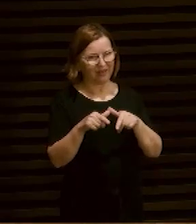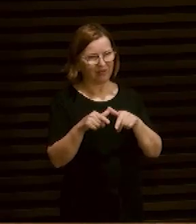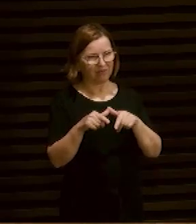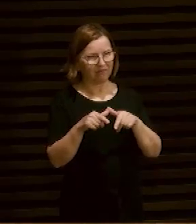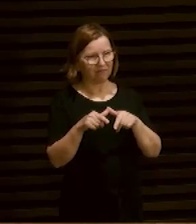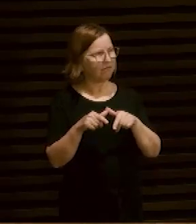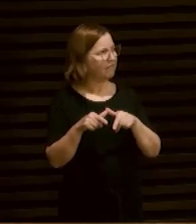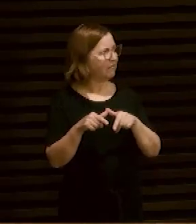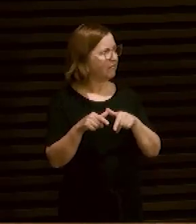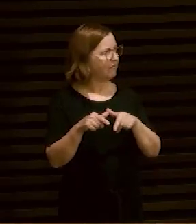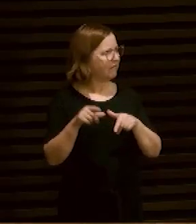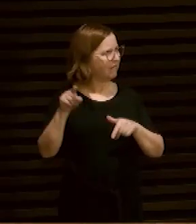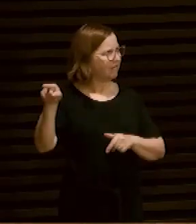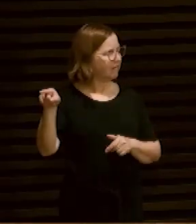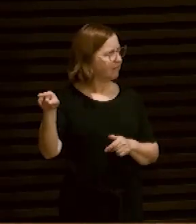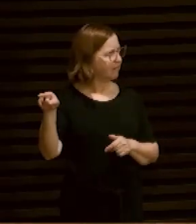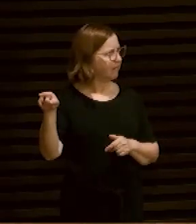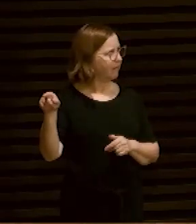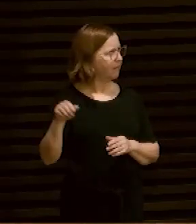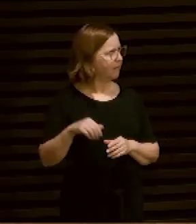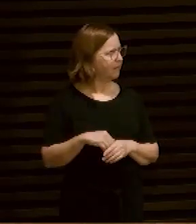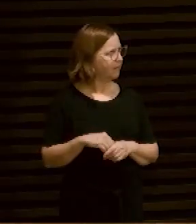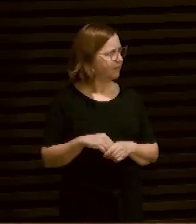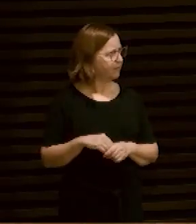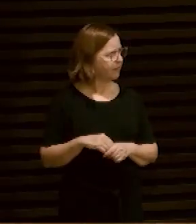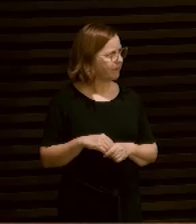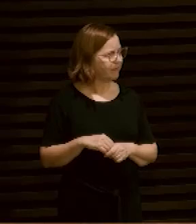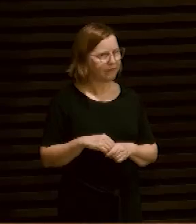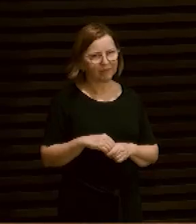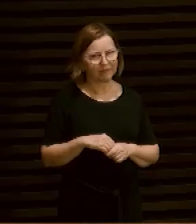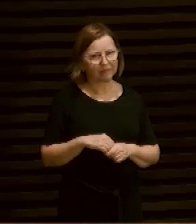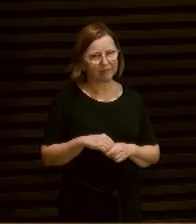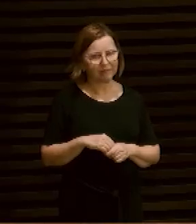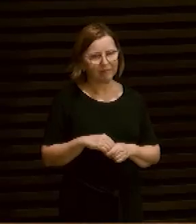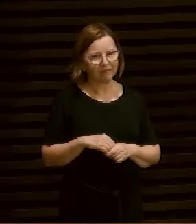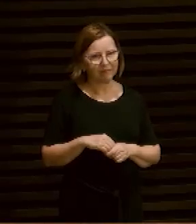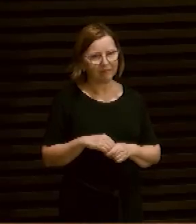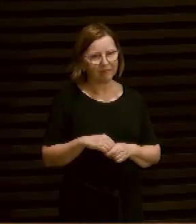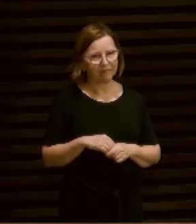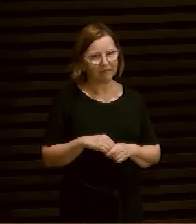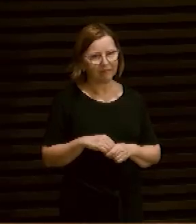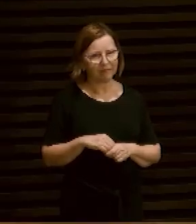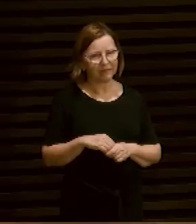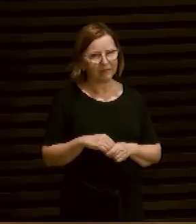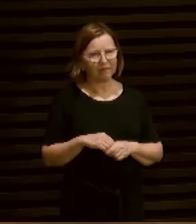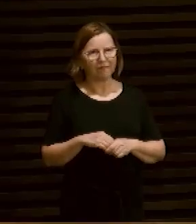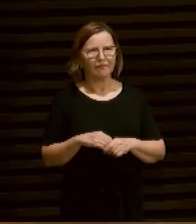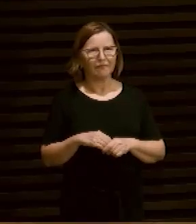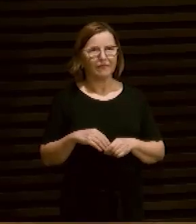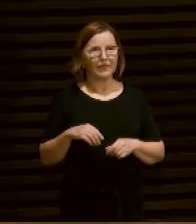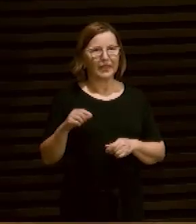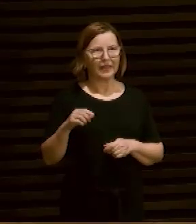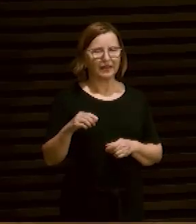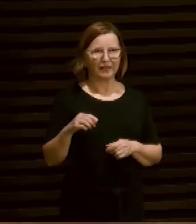está lá o Domo da Roca, está lá a mesquita de Alasca, ali